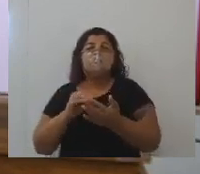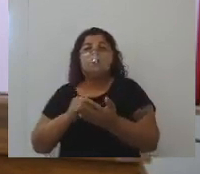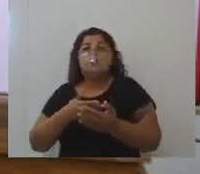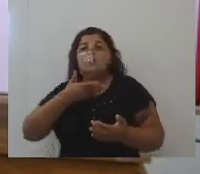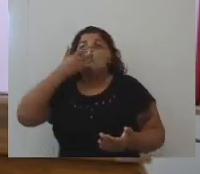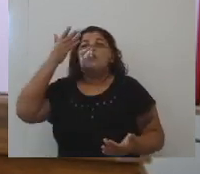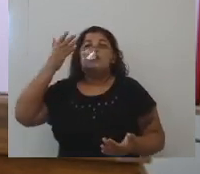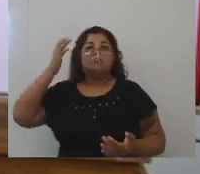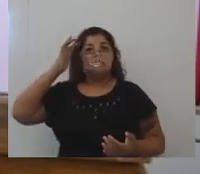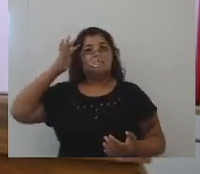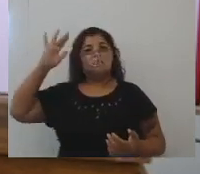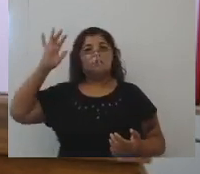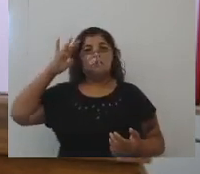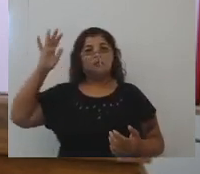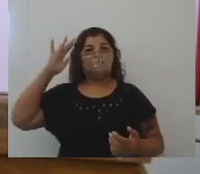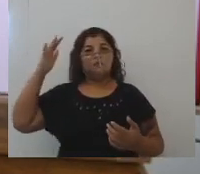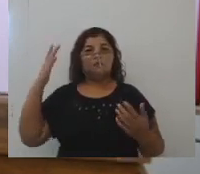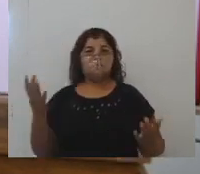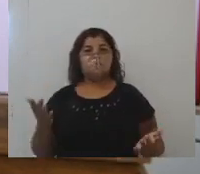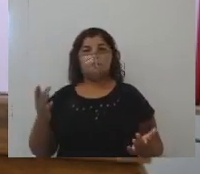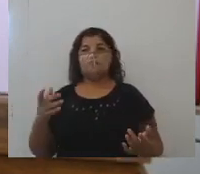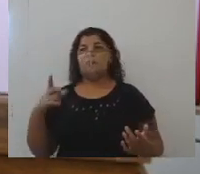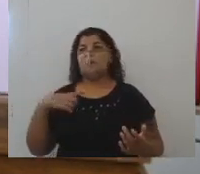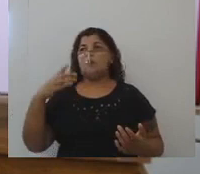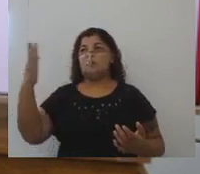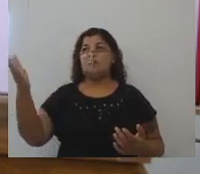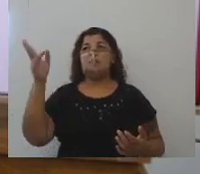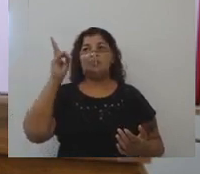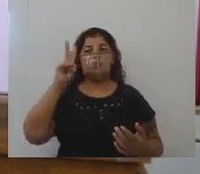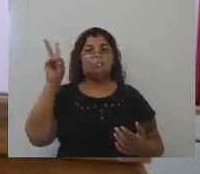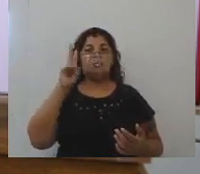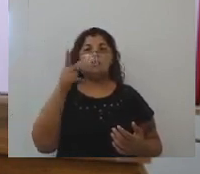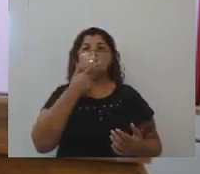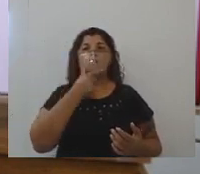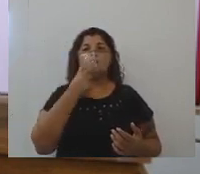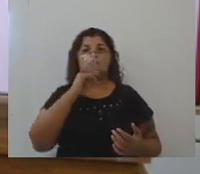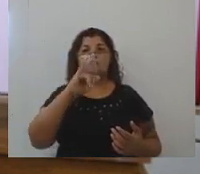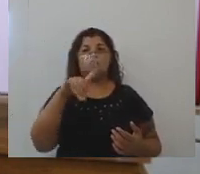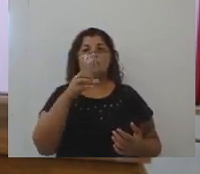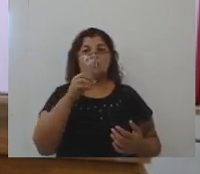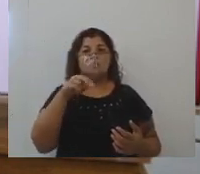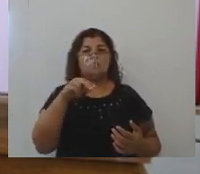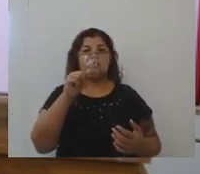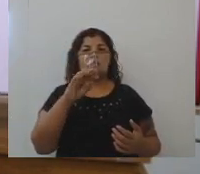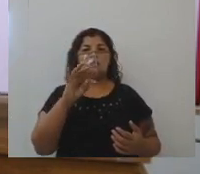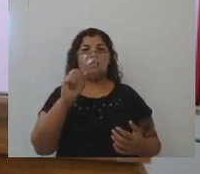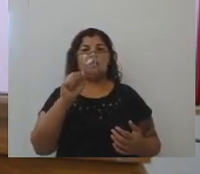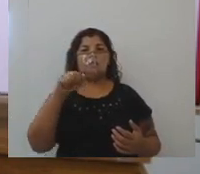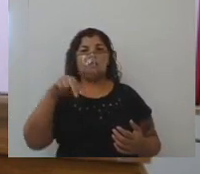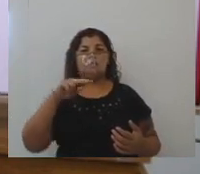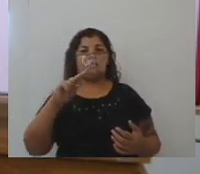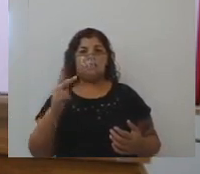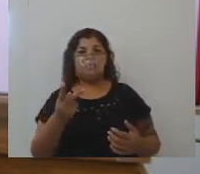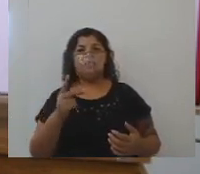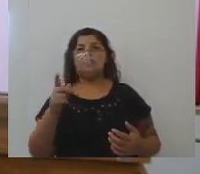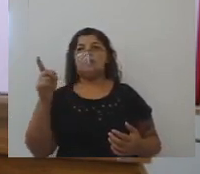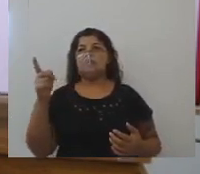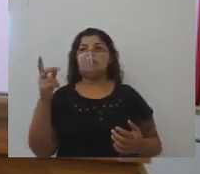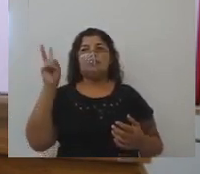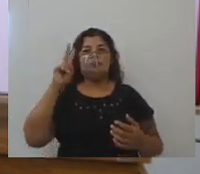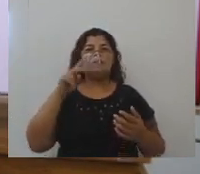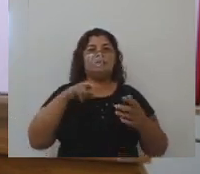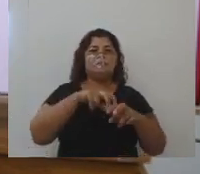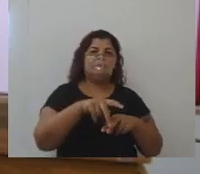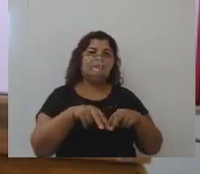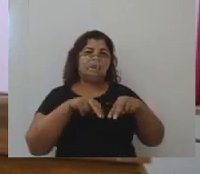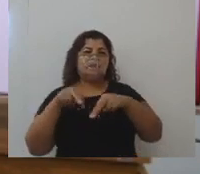aí eu trago a história do Jonathan Negebitz. O Jonathan Negebitz é aquele que estava dançando o passinho lá no nosso vídeo inicial.